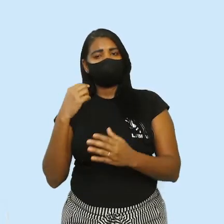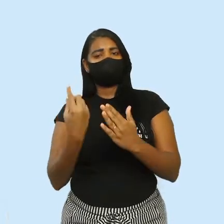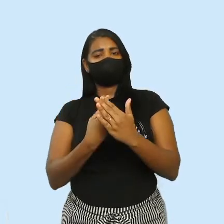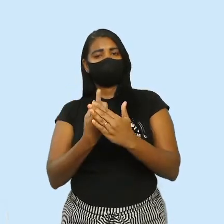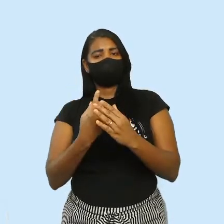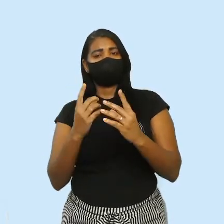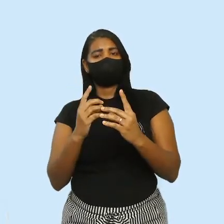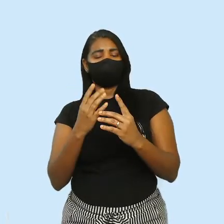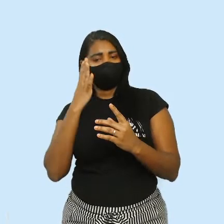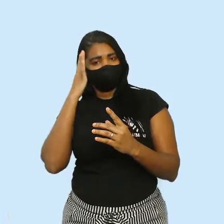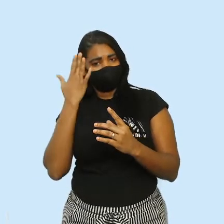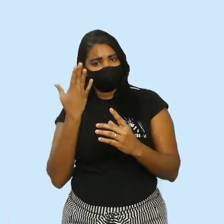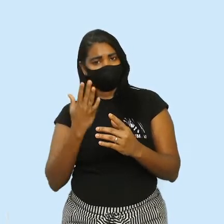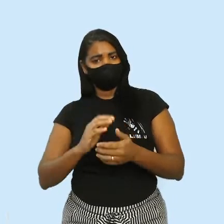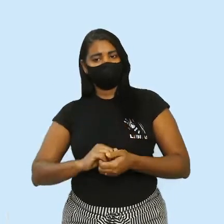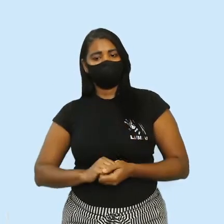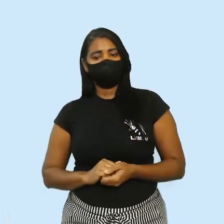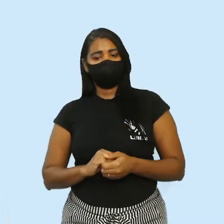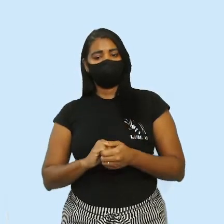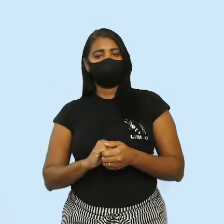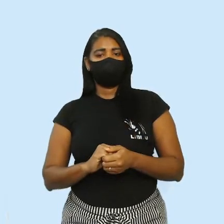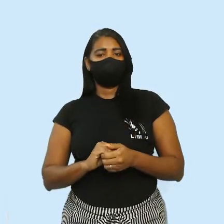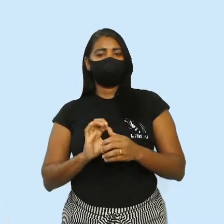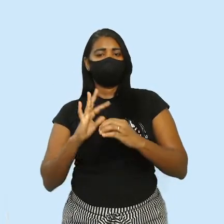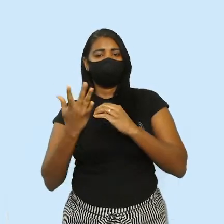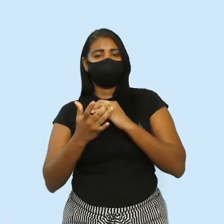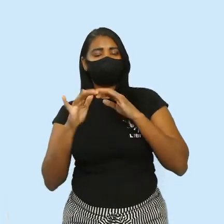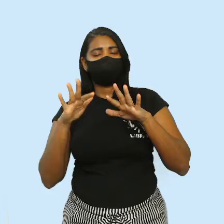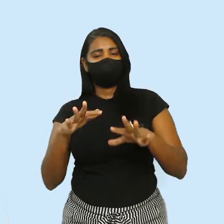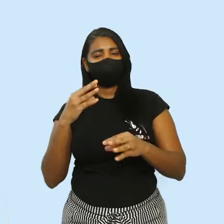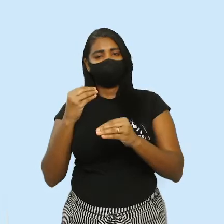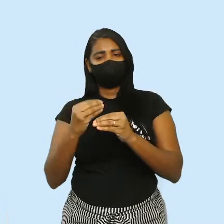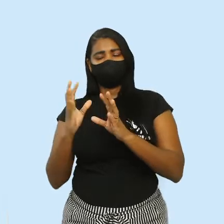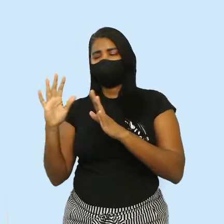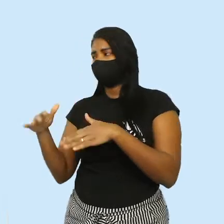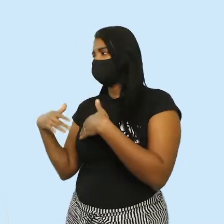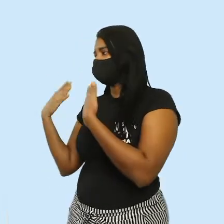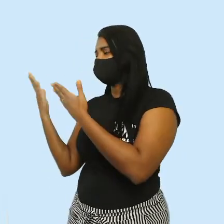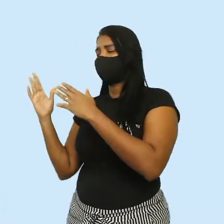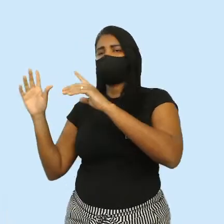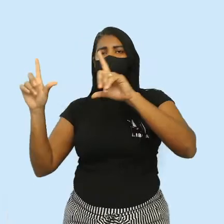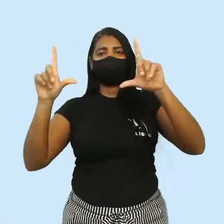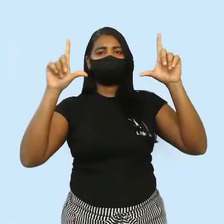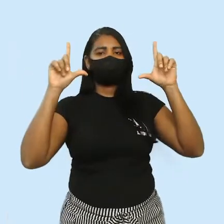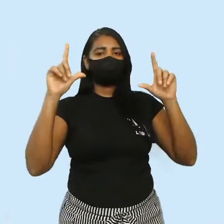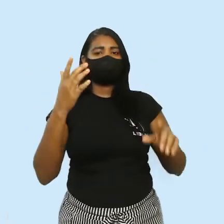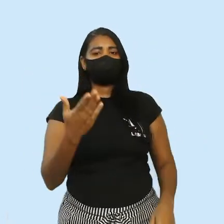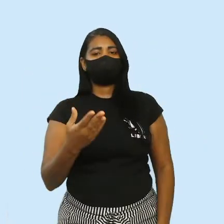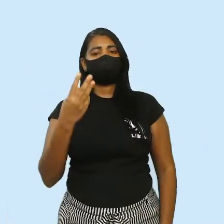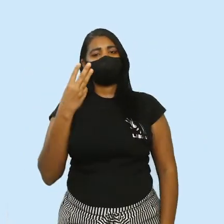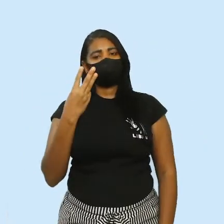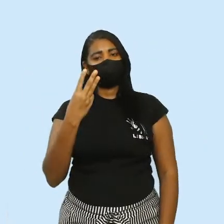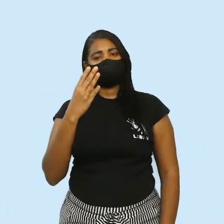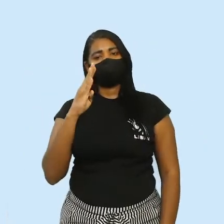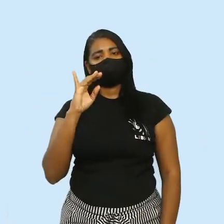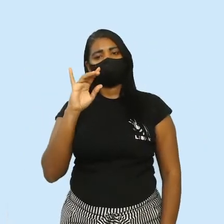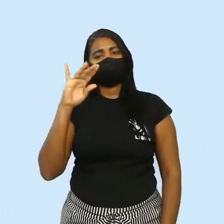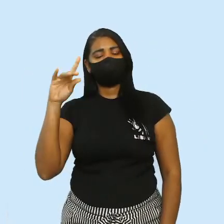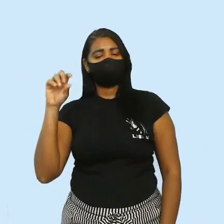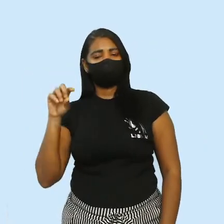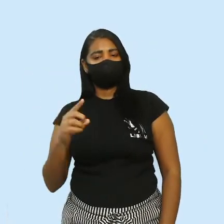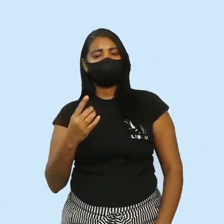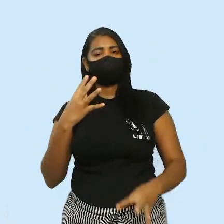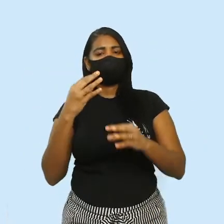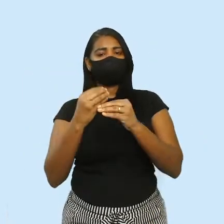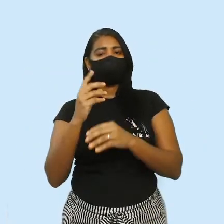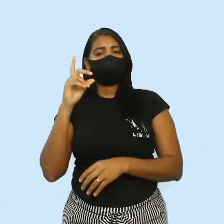social. Então, foram liberados, a partir do slide que eu estou mostrando aqui para vocês, foram liberados cerca de 3 bilhões de reais